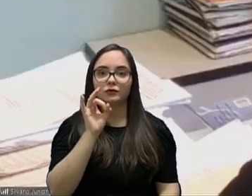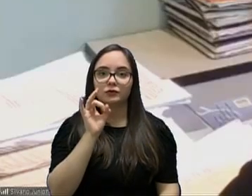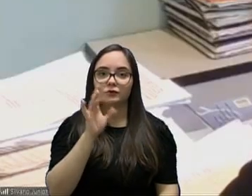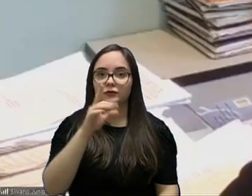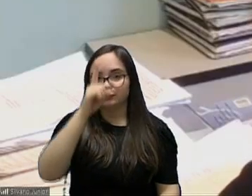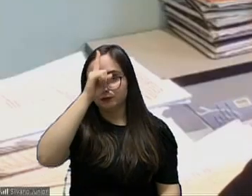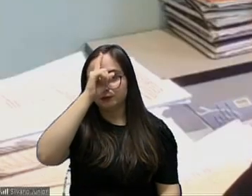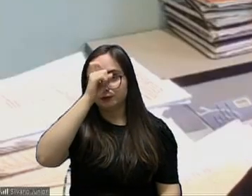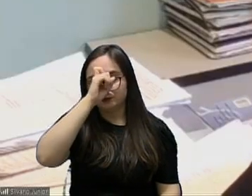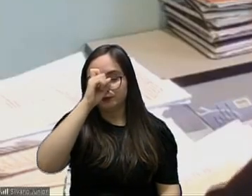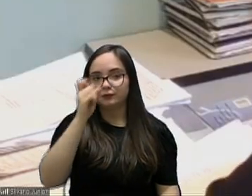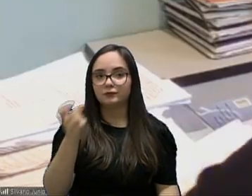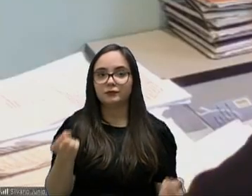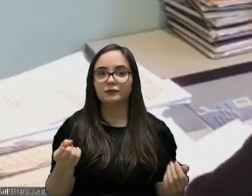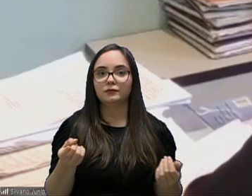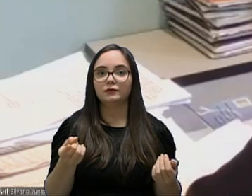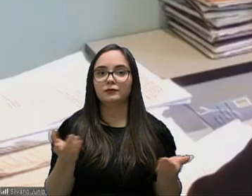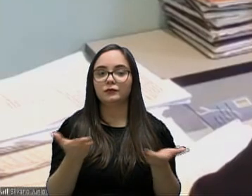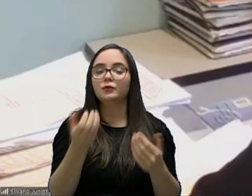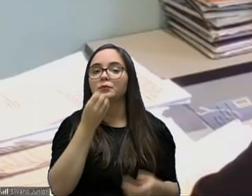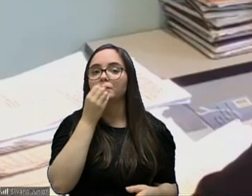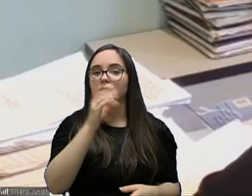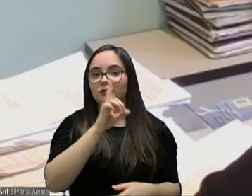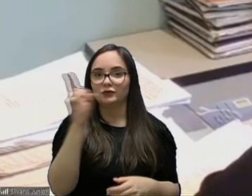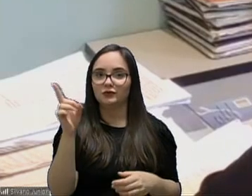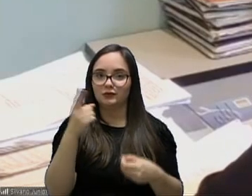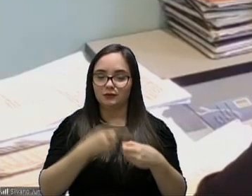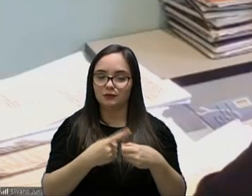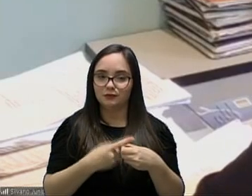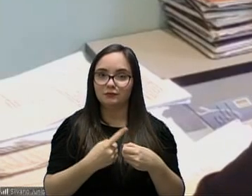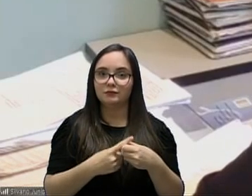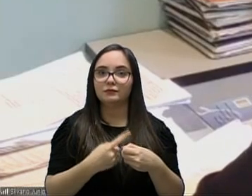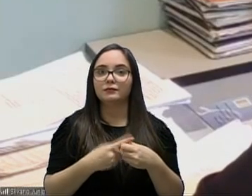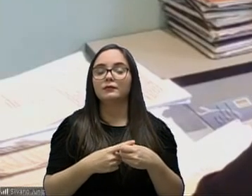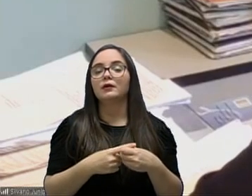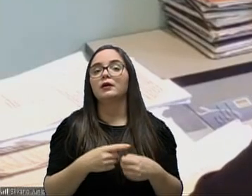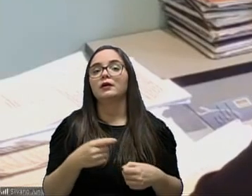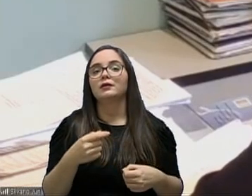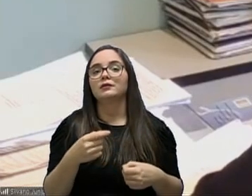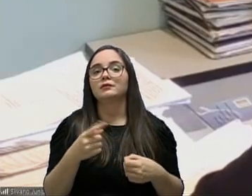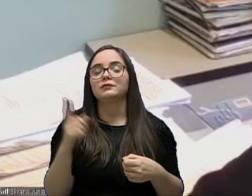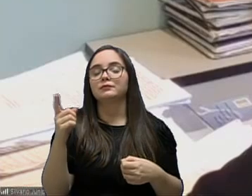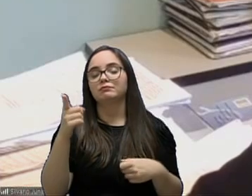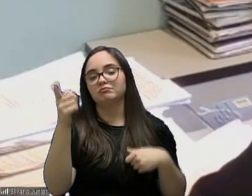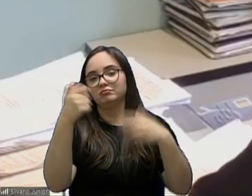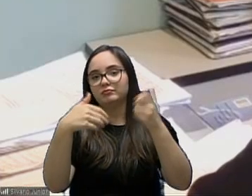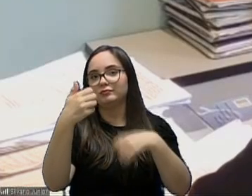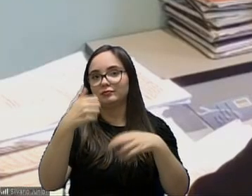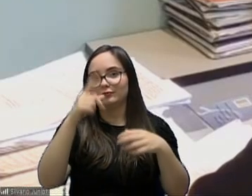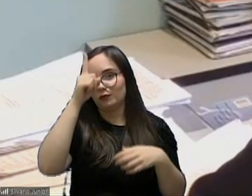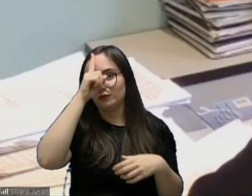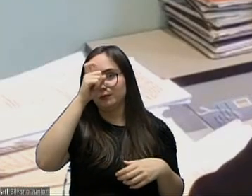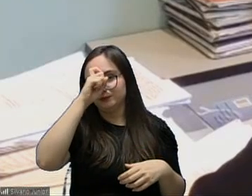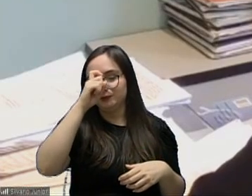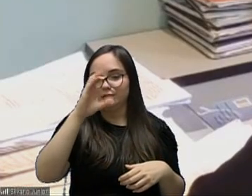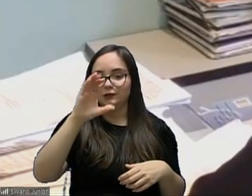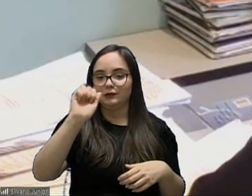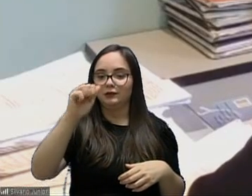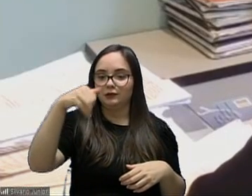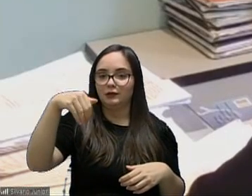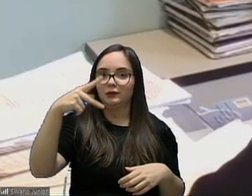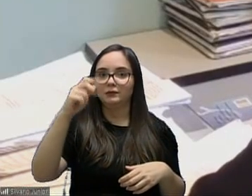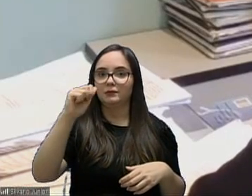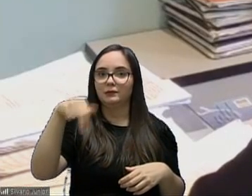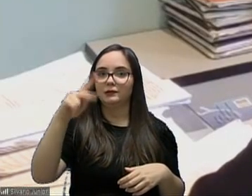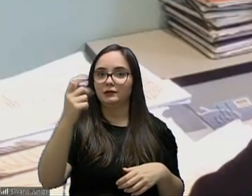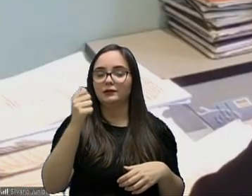hospital que eu estava assistindo hoje o Bom Dia Cidade e estava comentando sobre o hospital de campanha lá. E o hospital de campanha, eu vi o